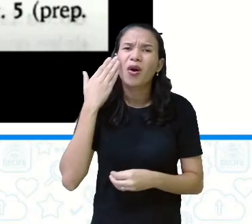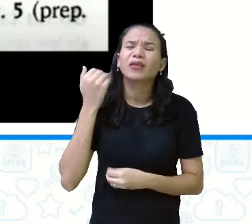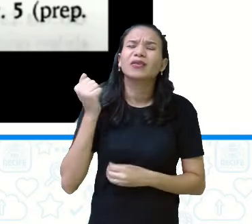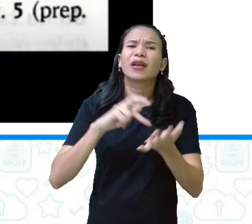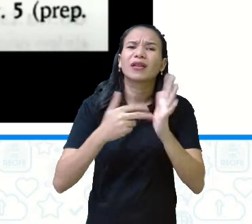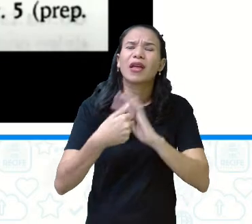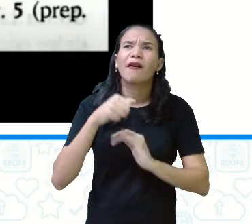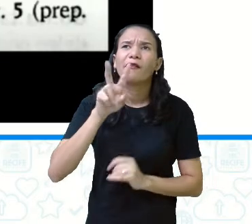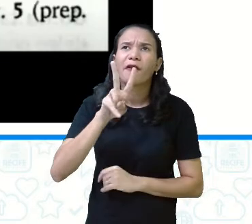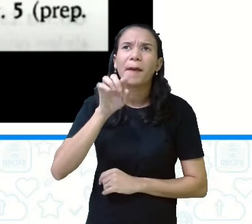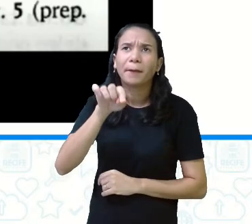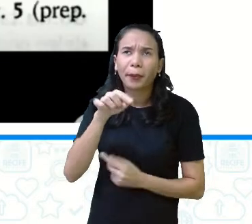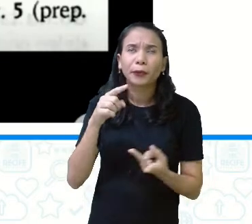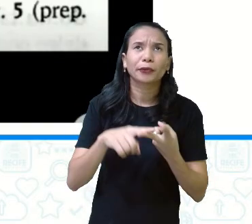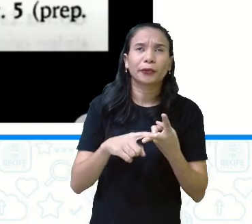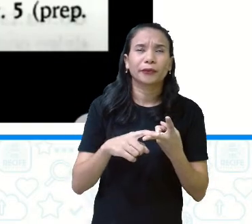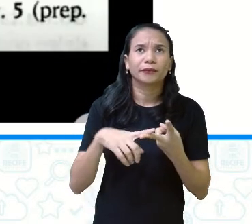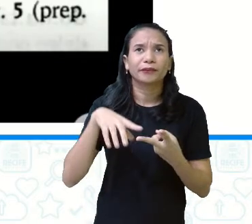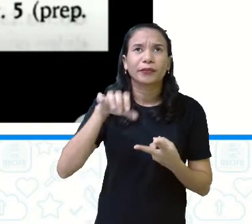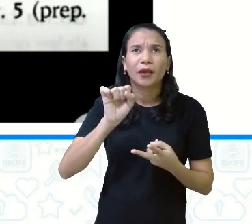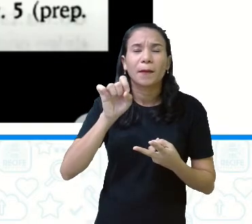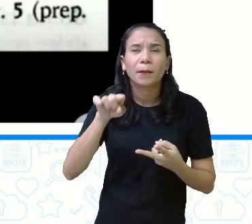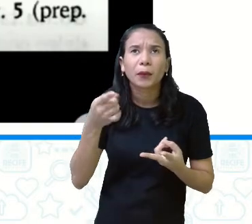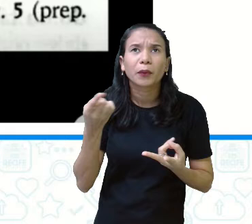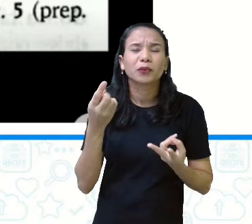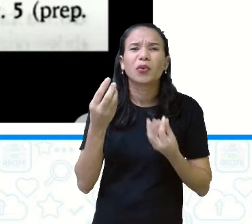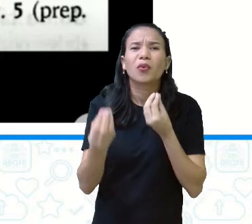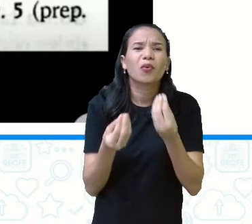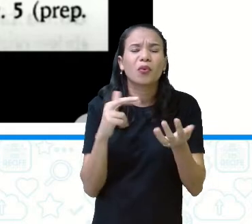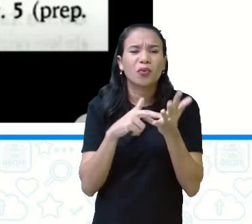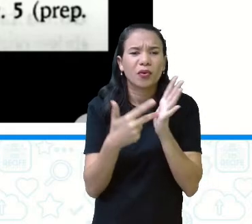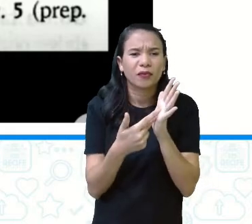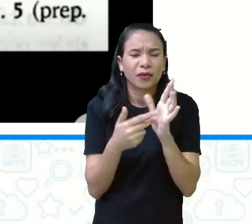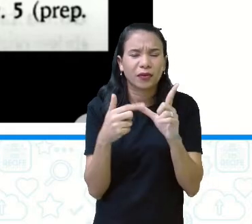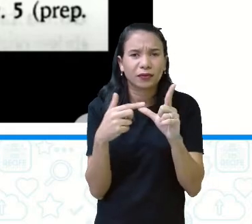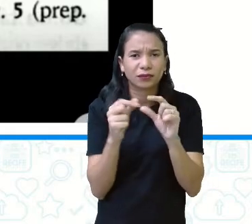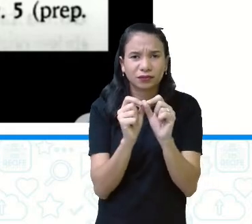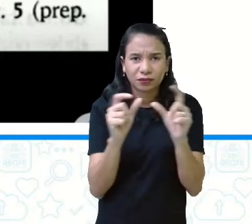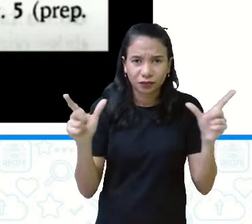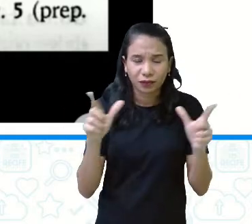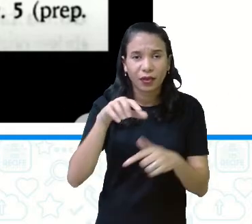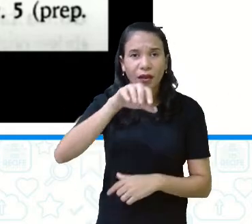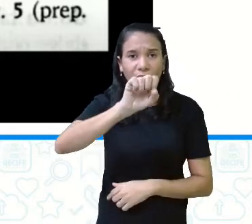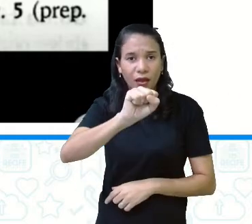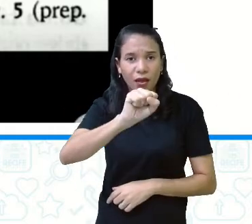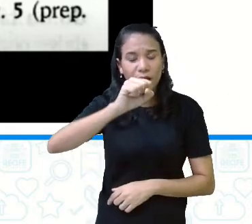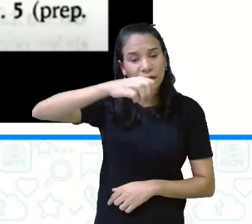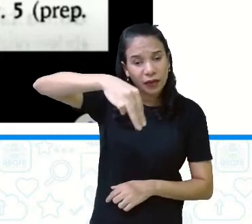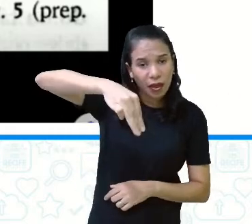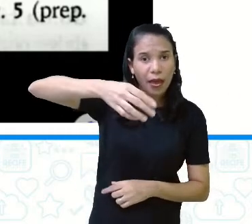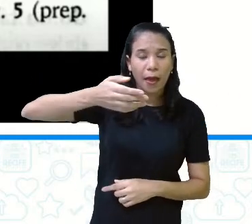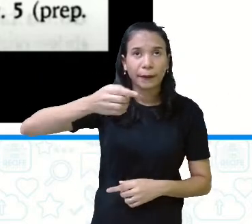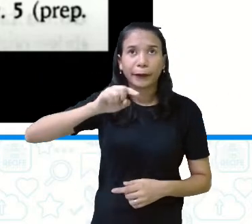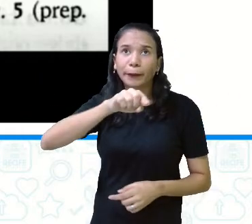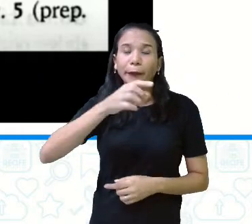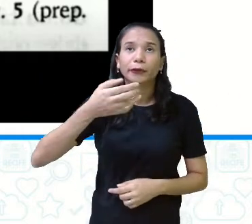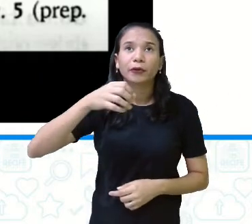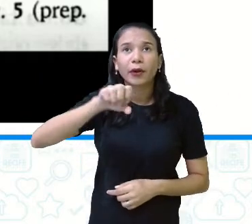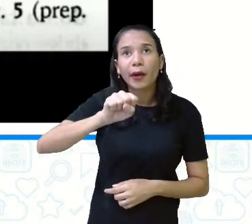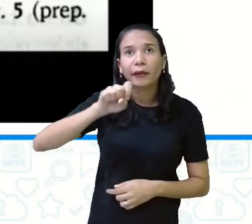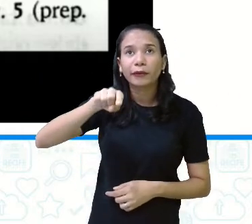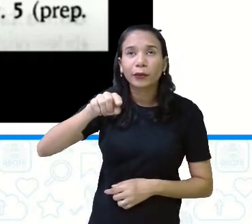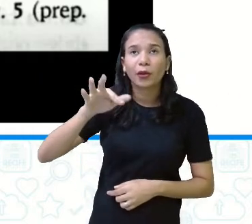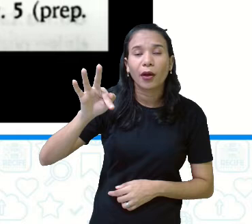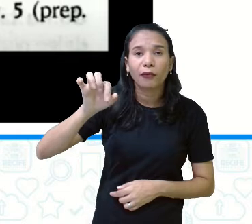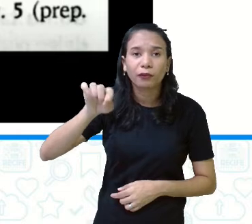significa? V ponto, você vai escolher aí, você vai encontrar em outros dicionários, SM,